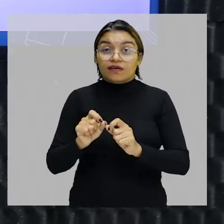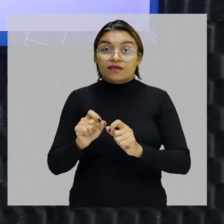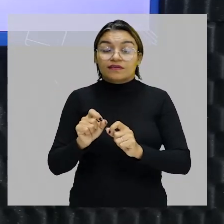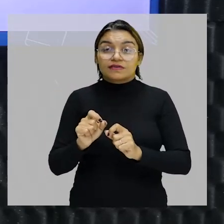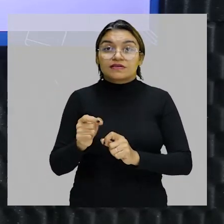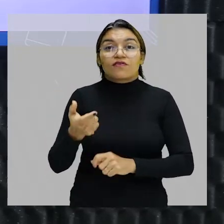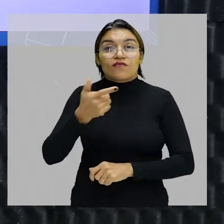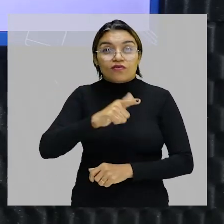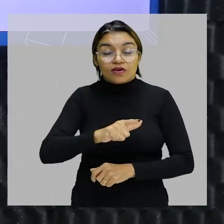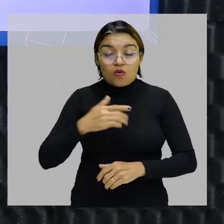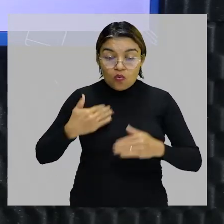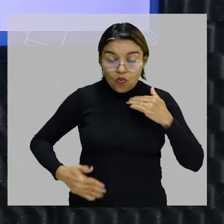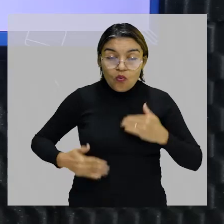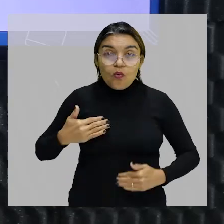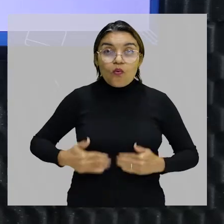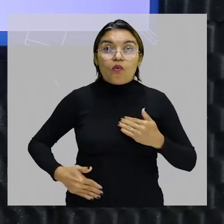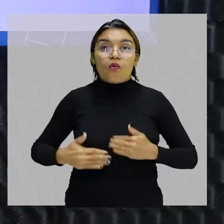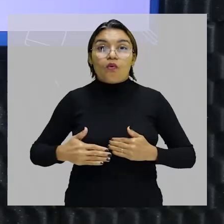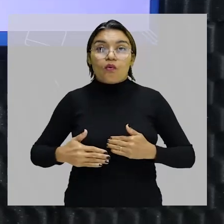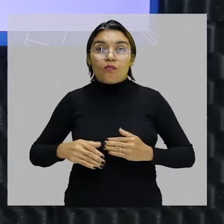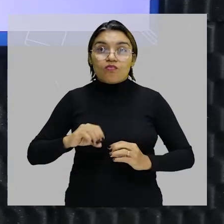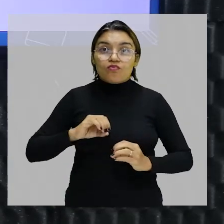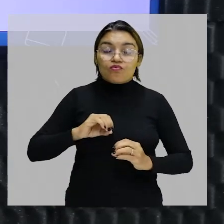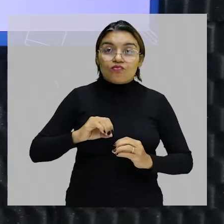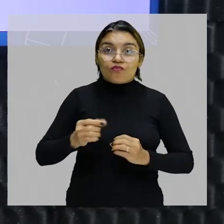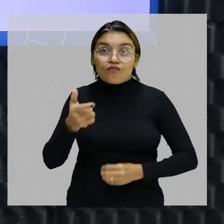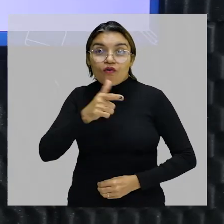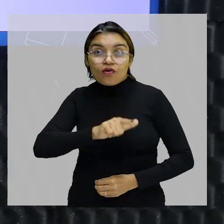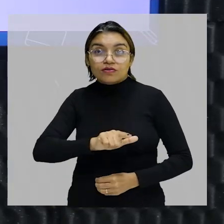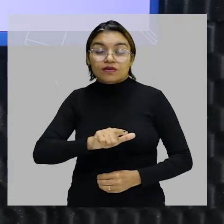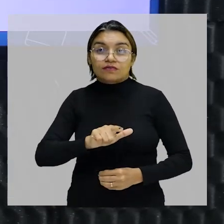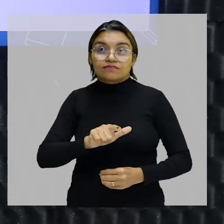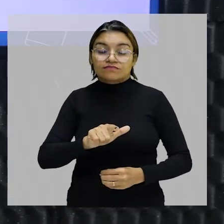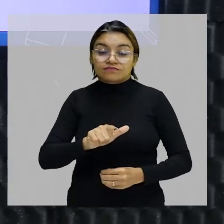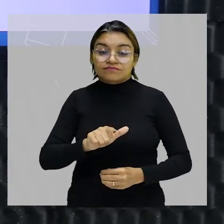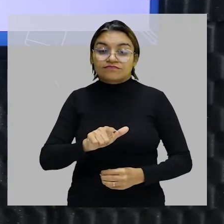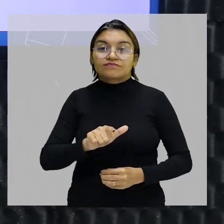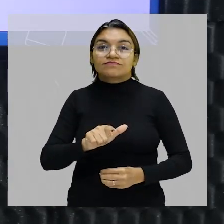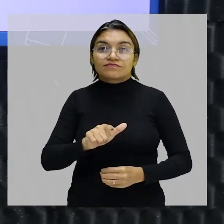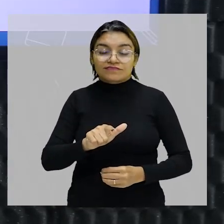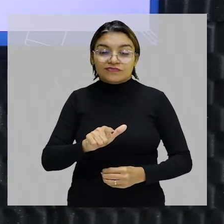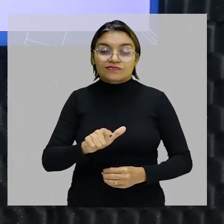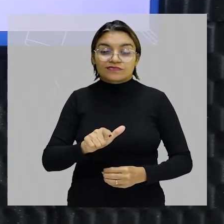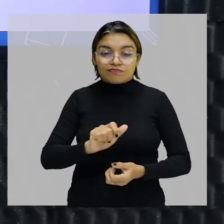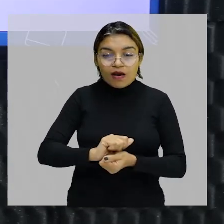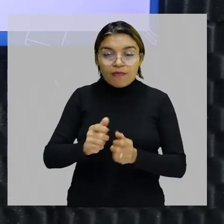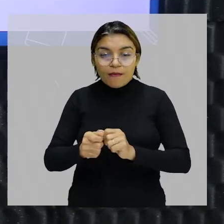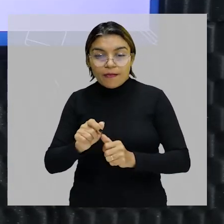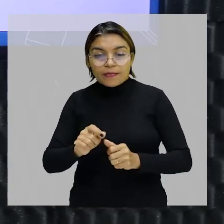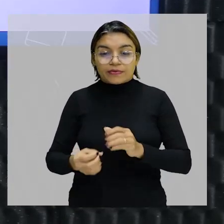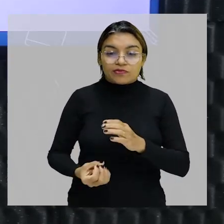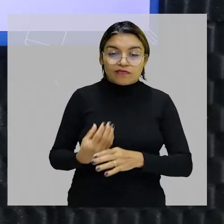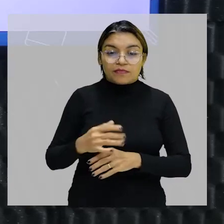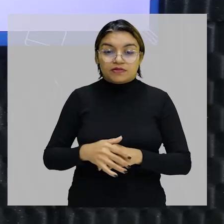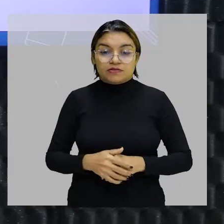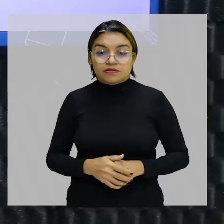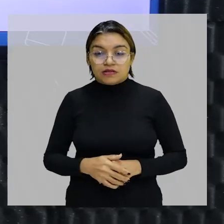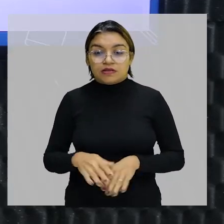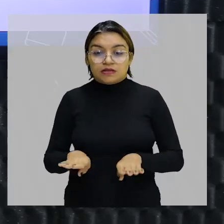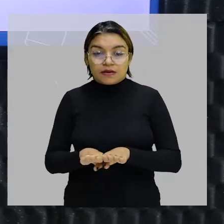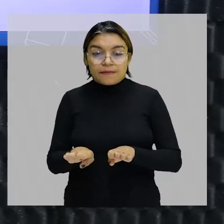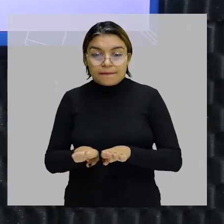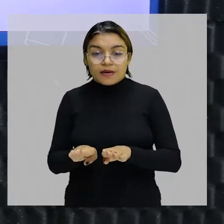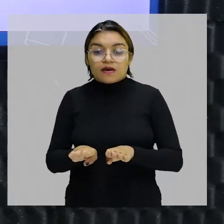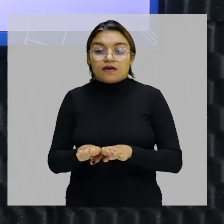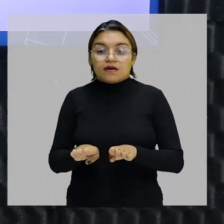restituição do próprio corpo, certo? Depois, superforça, poderes telecinéticos e habilidade de teletransporte.